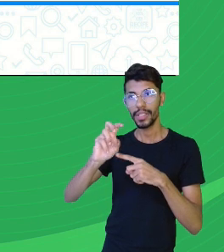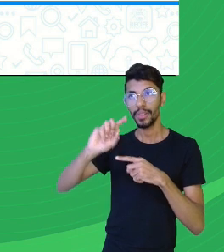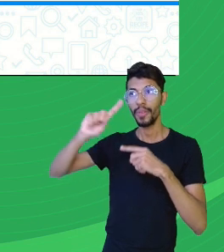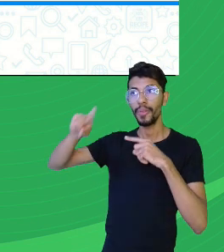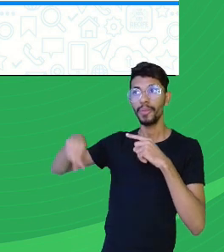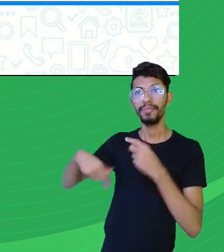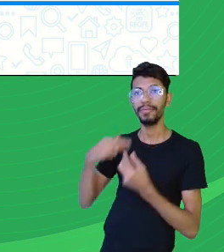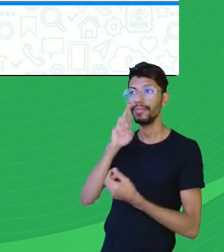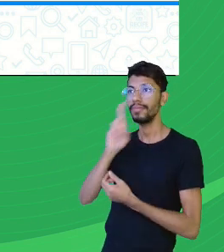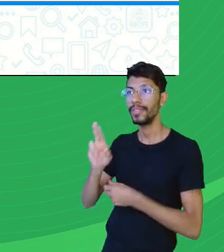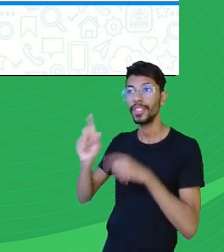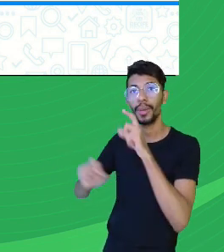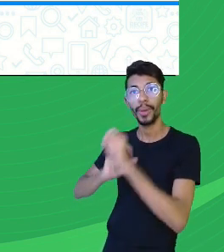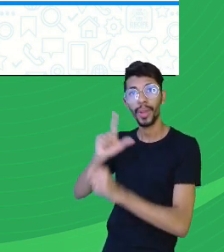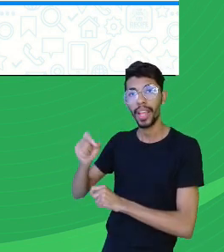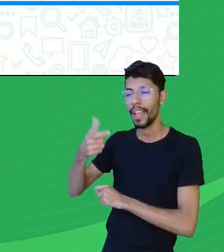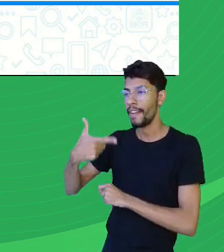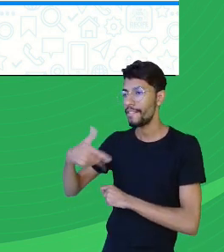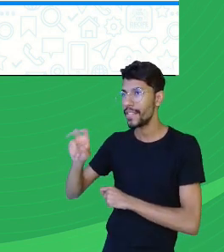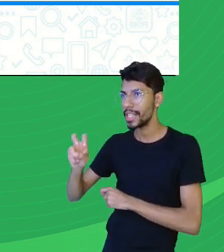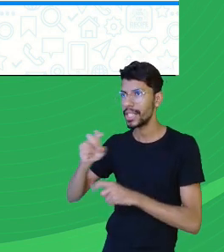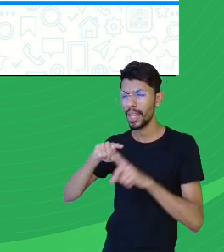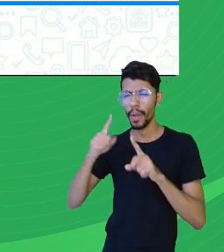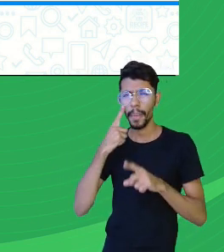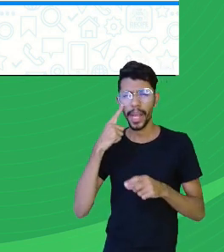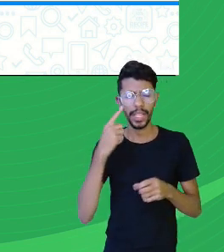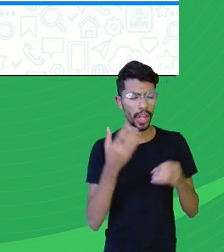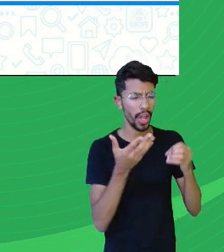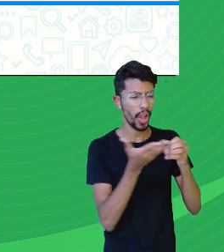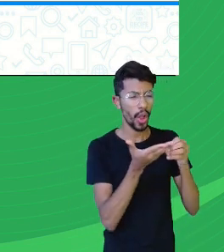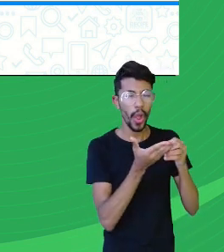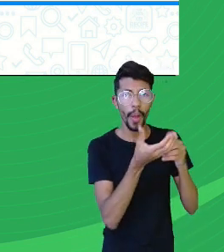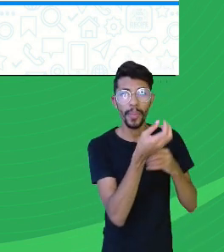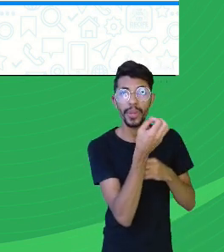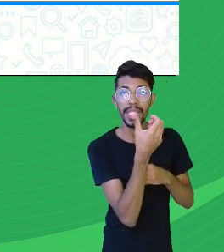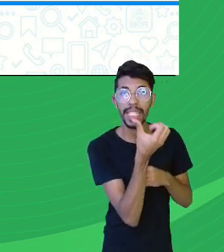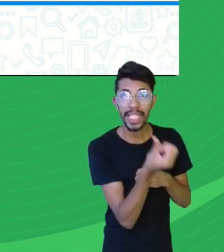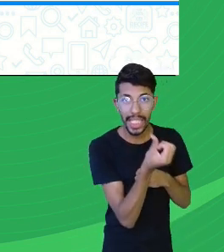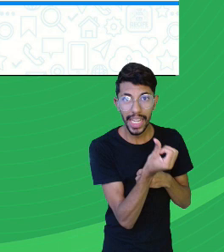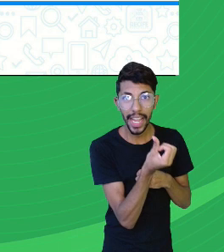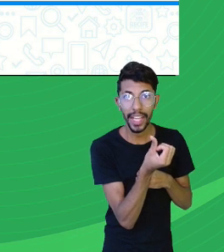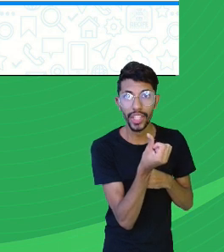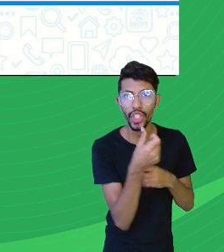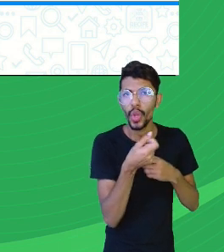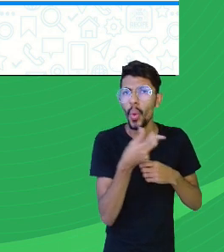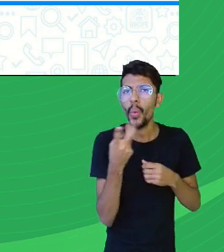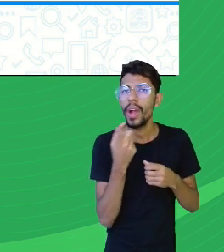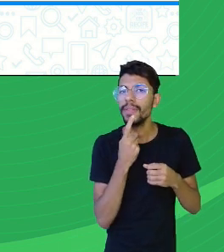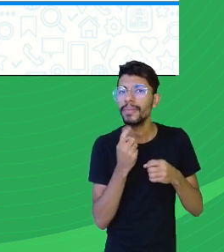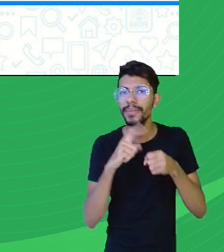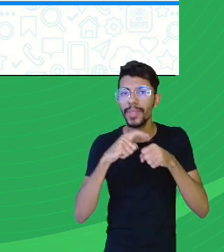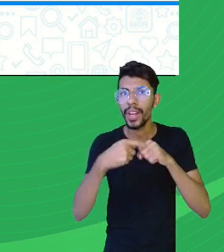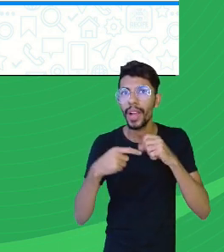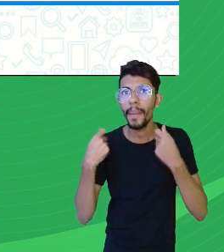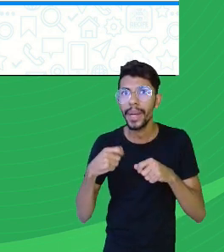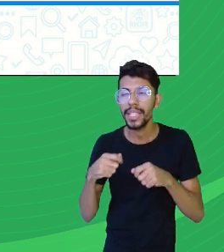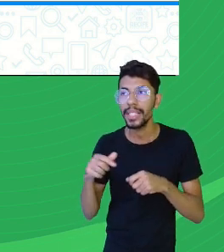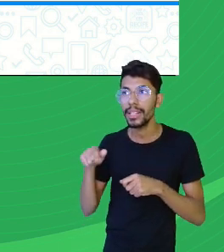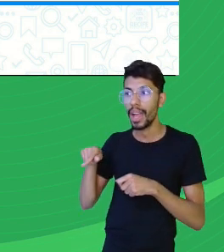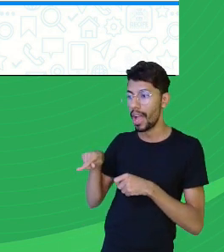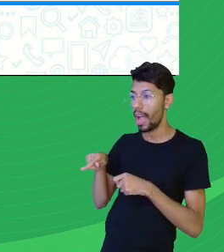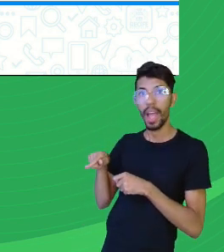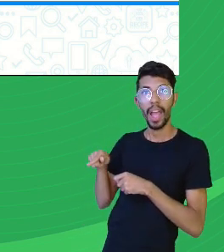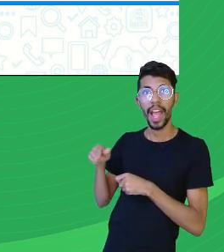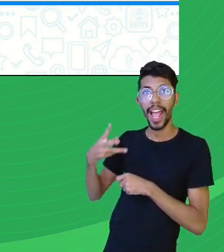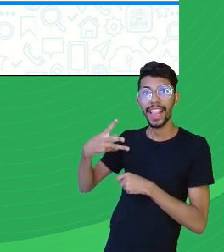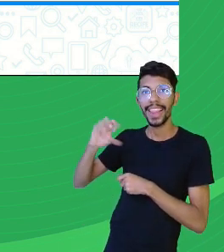para 6 copos, que é a situação que nós estamos procurando, 30 copos. Para 1 copo, ela precisou